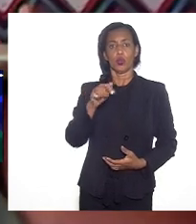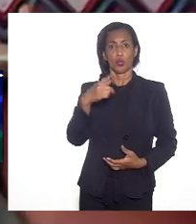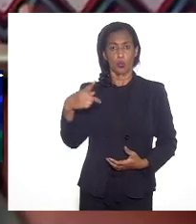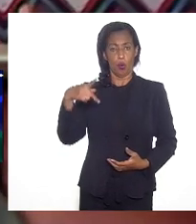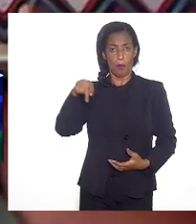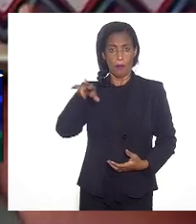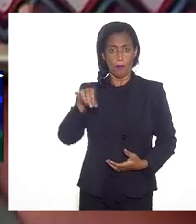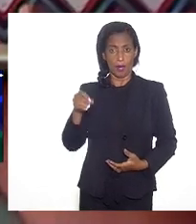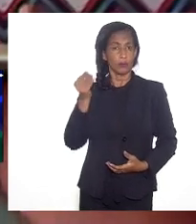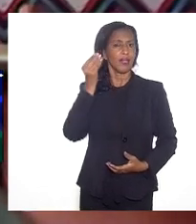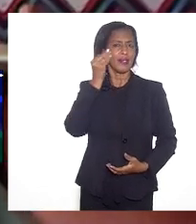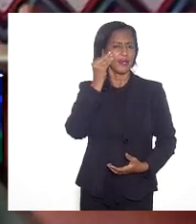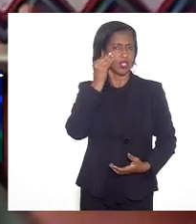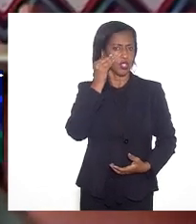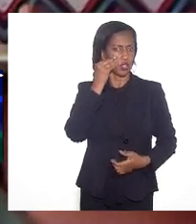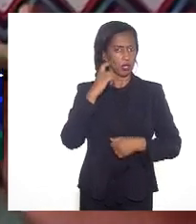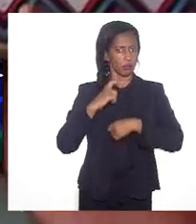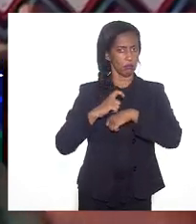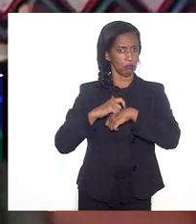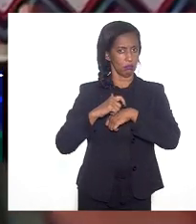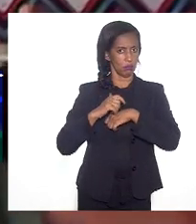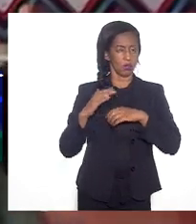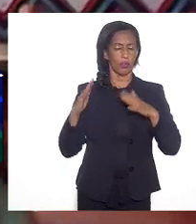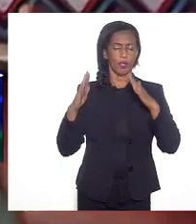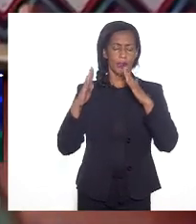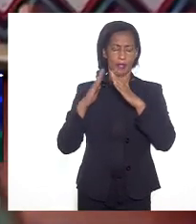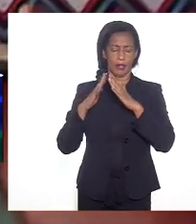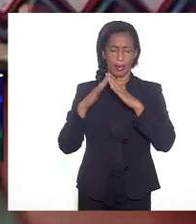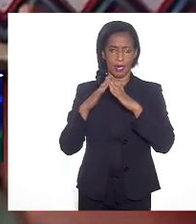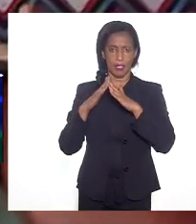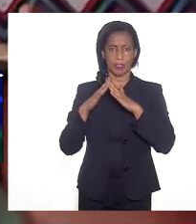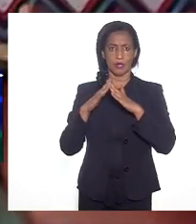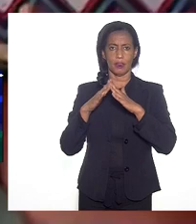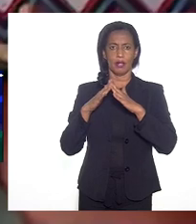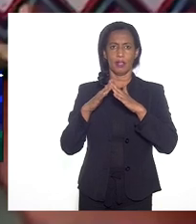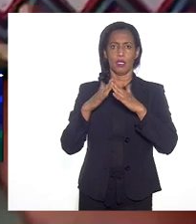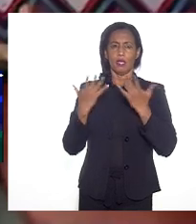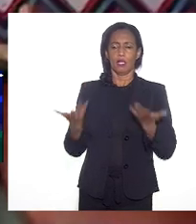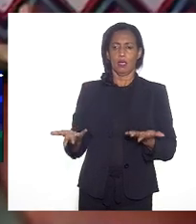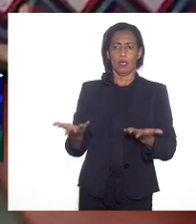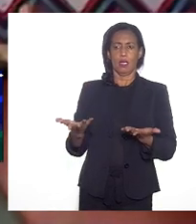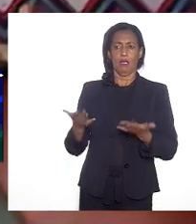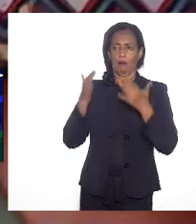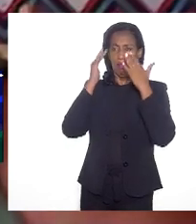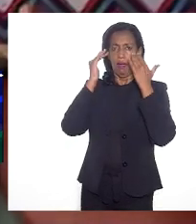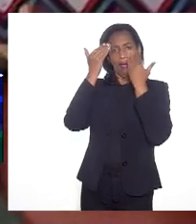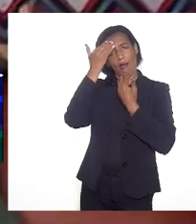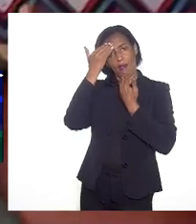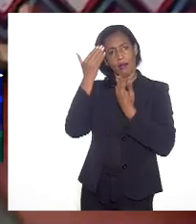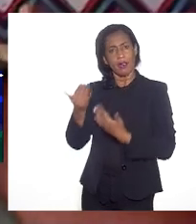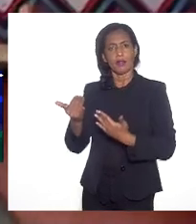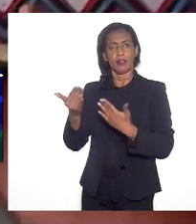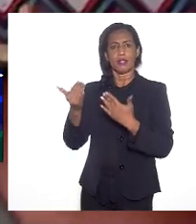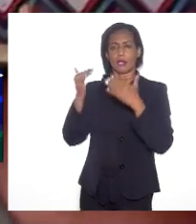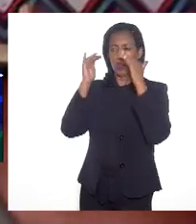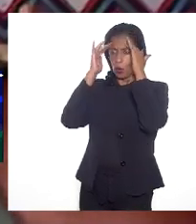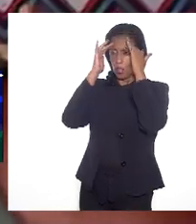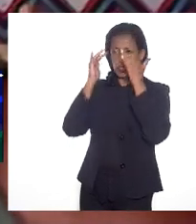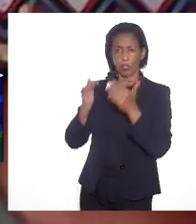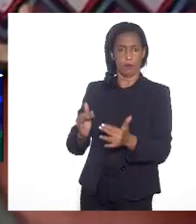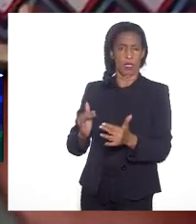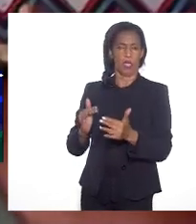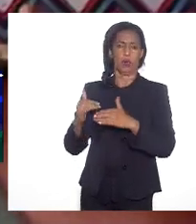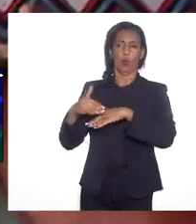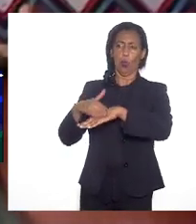momento, agradecer pelo respeito com que receberam, né, essa proposta, com que nos procuraram para essa